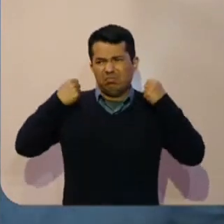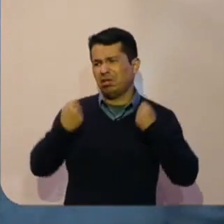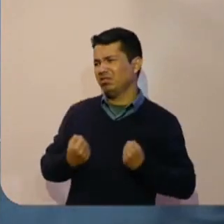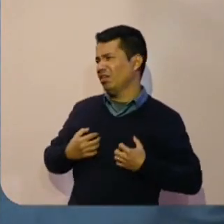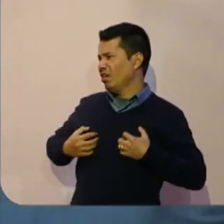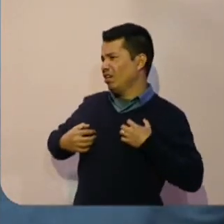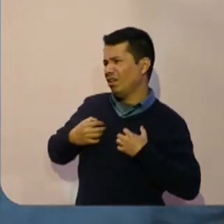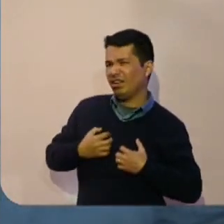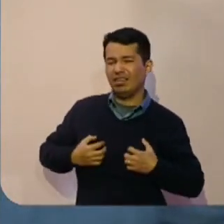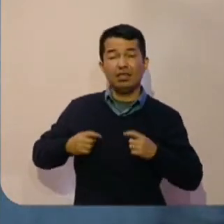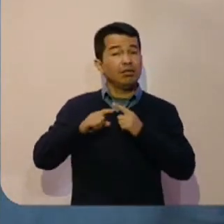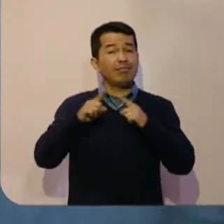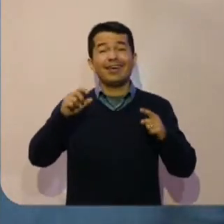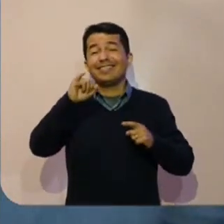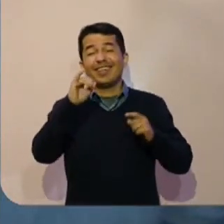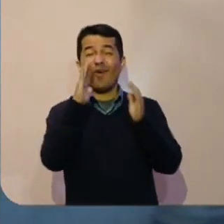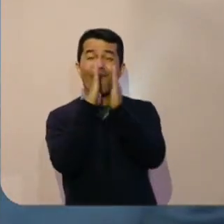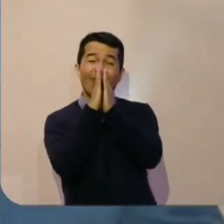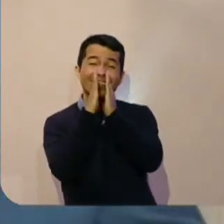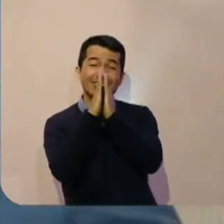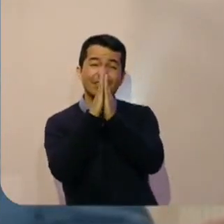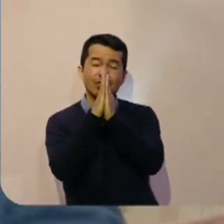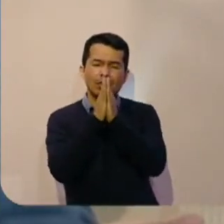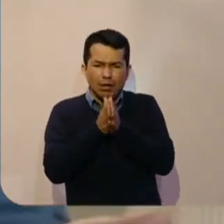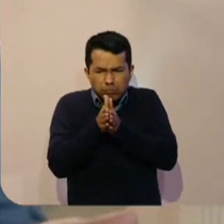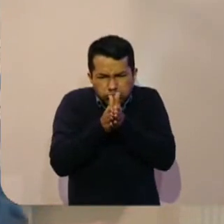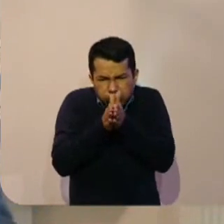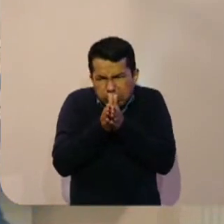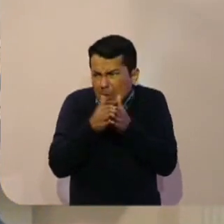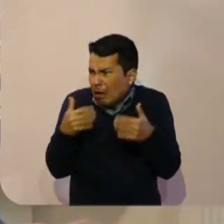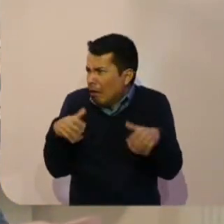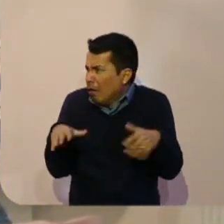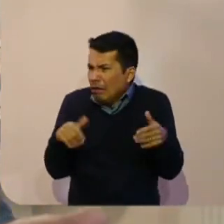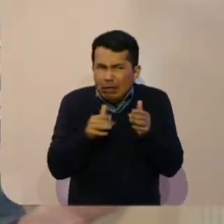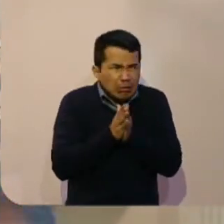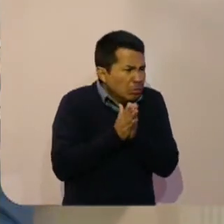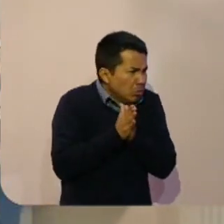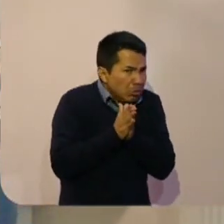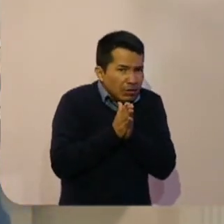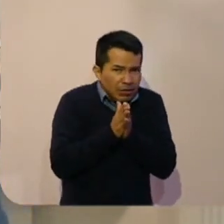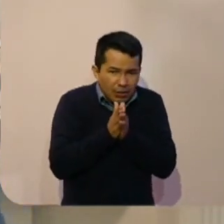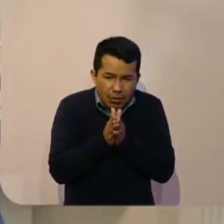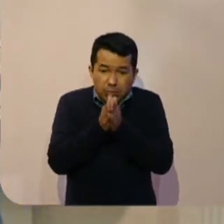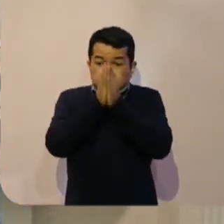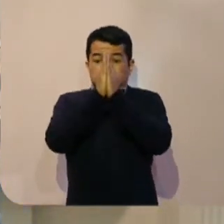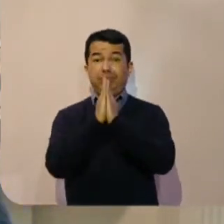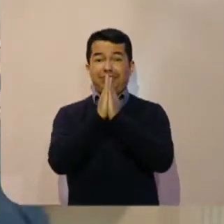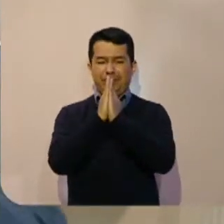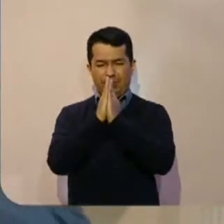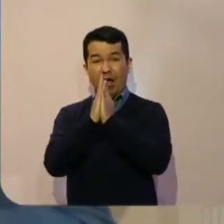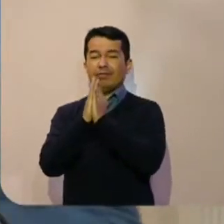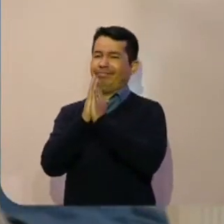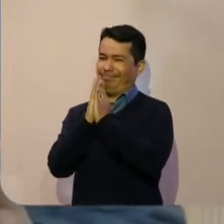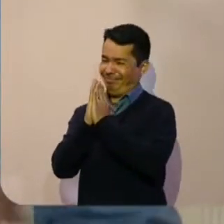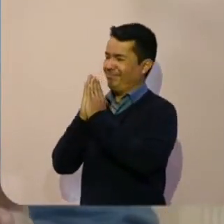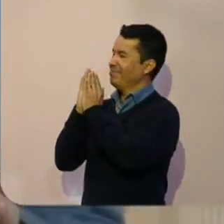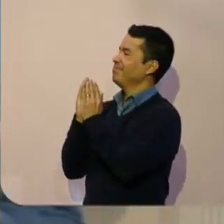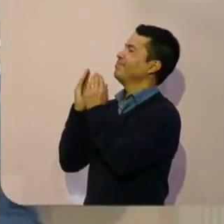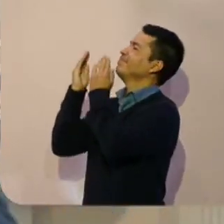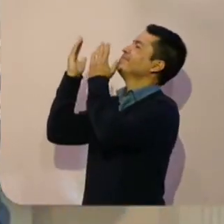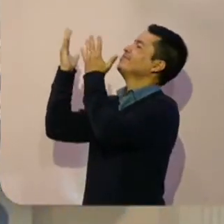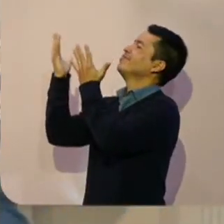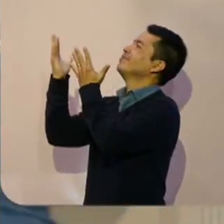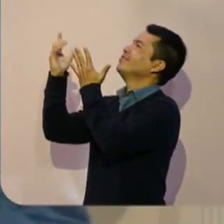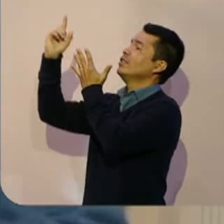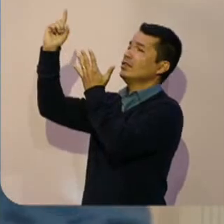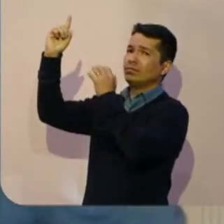em oração, súplica e com ação de graças o que está acontecendo. E é interessante porque ele